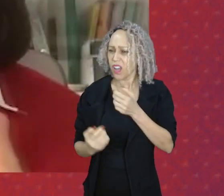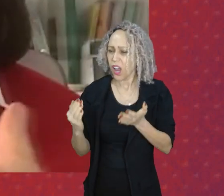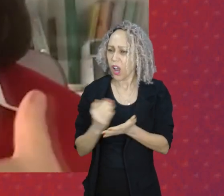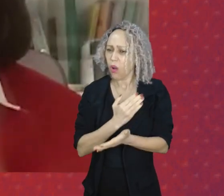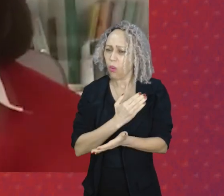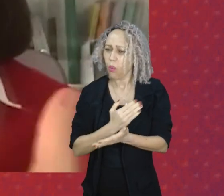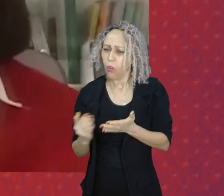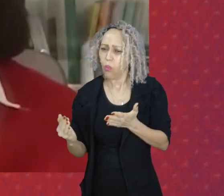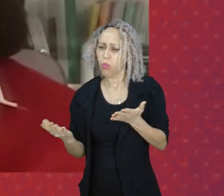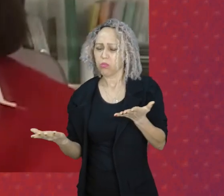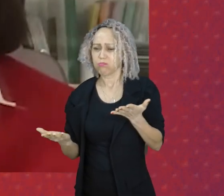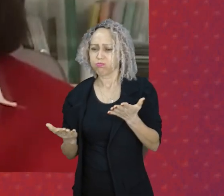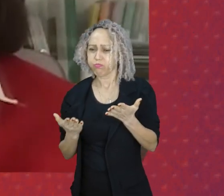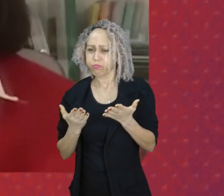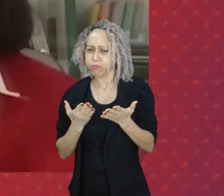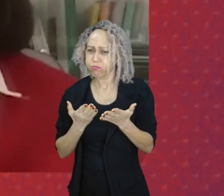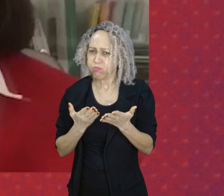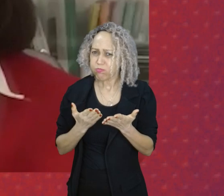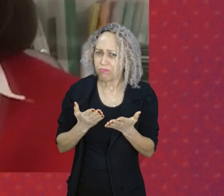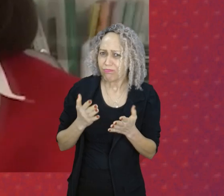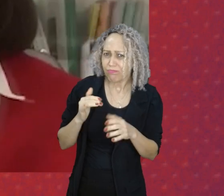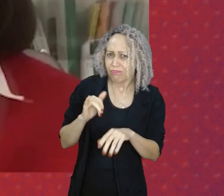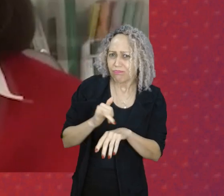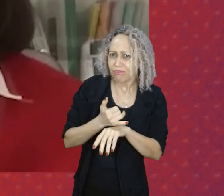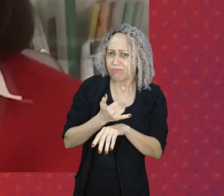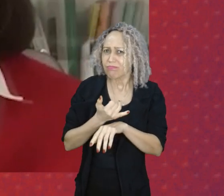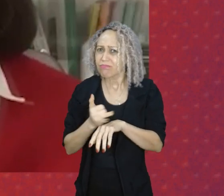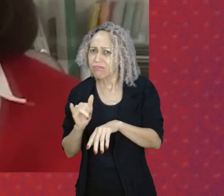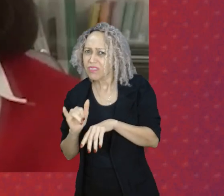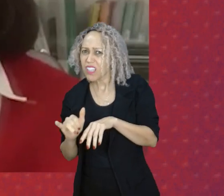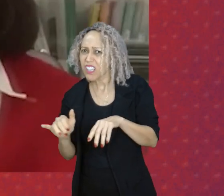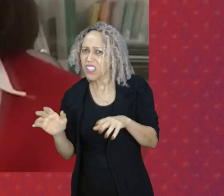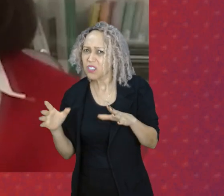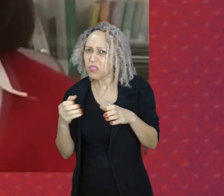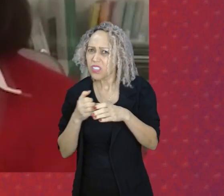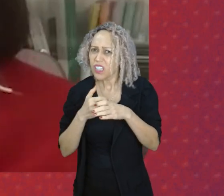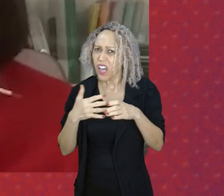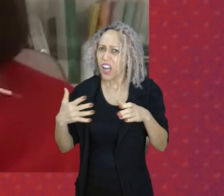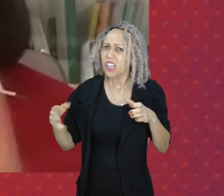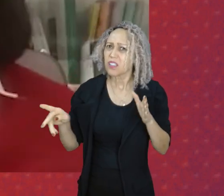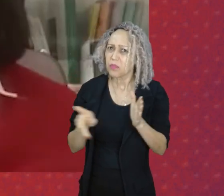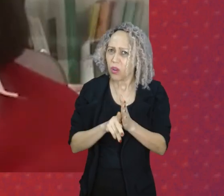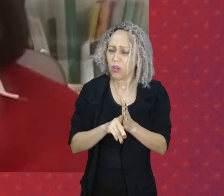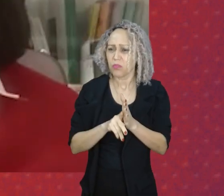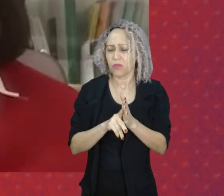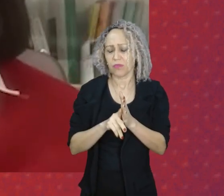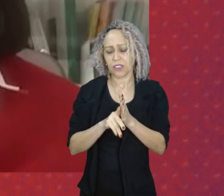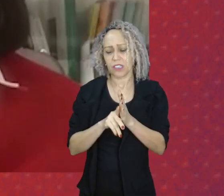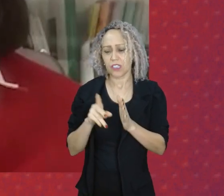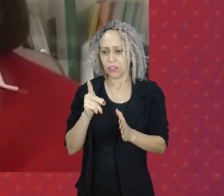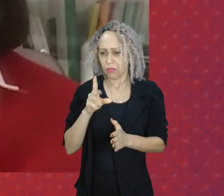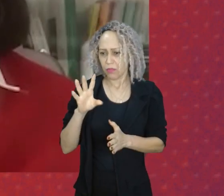que caracterizam o modo petista de atuação parlamentar. Vou dar um exemplo.